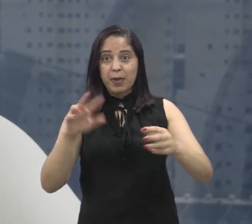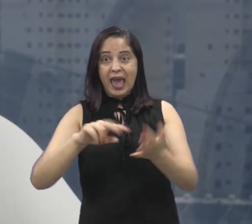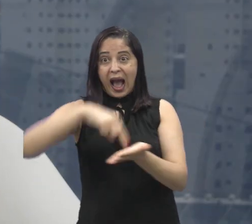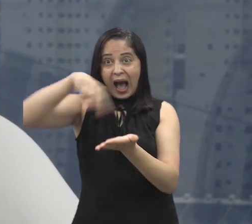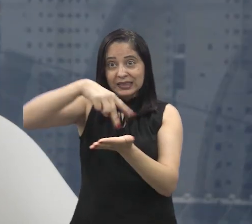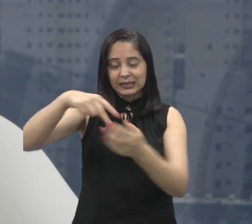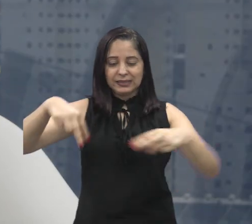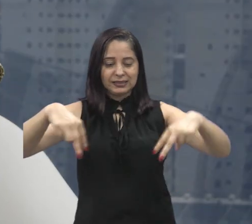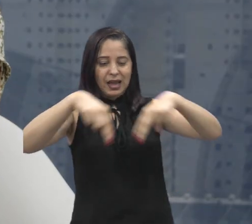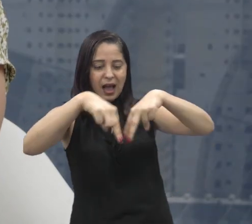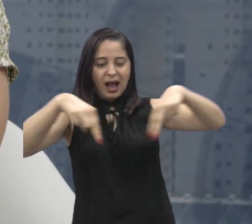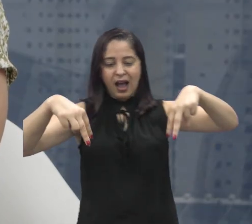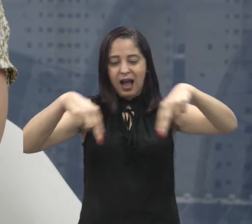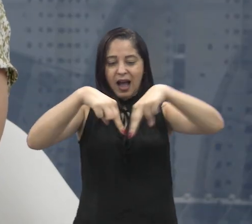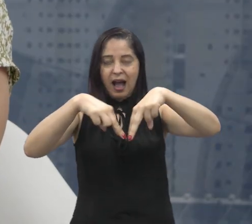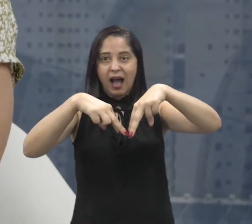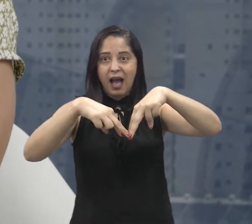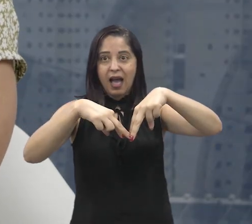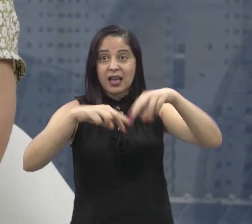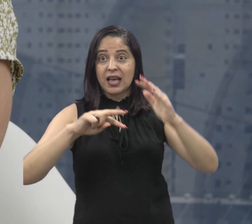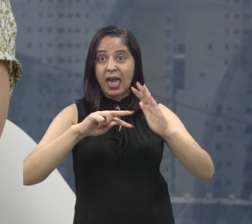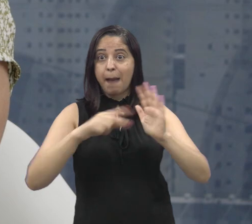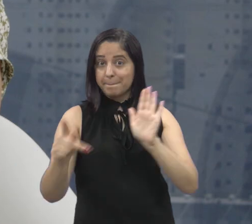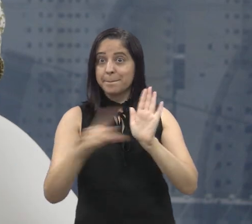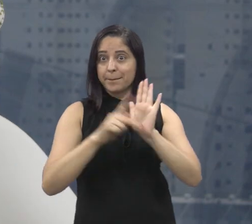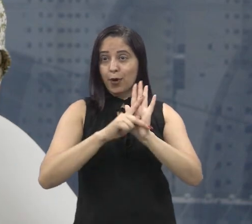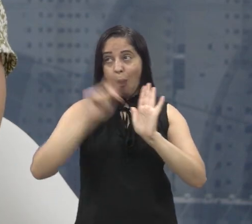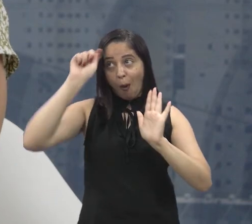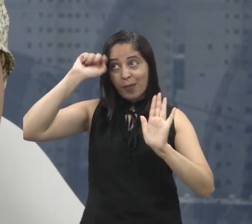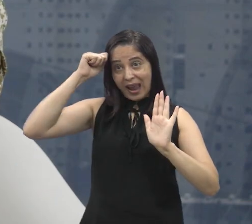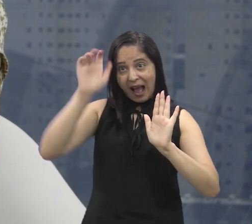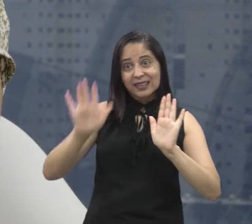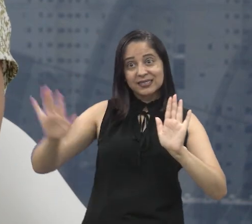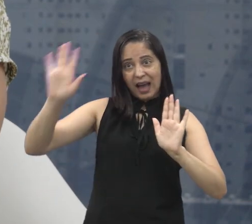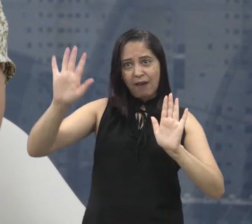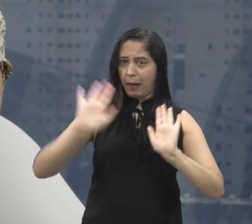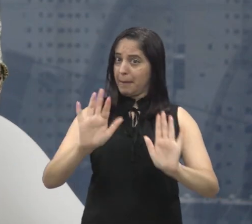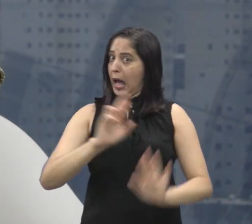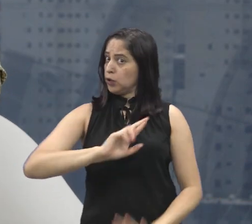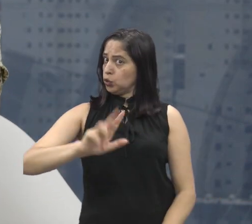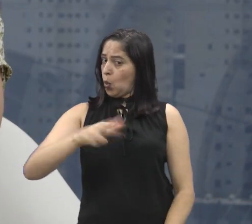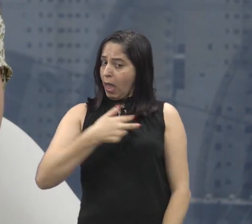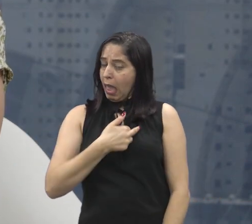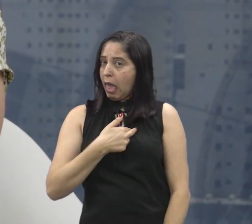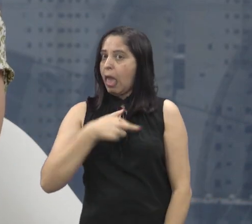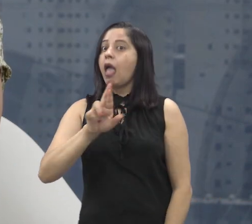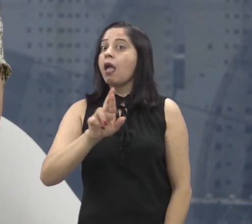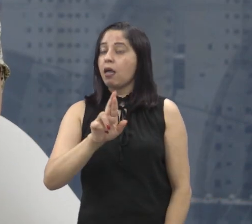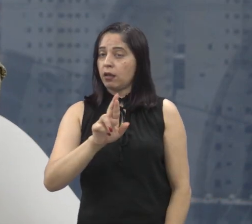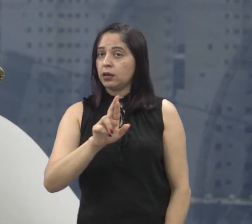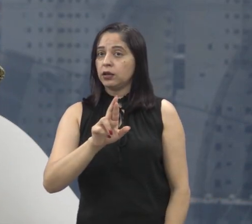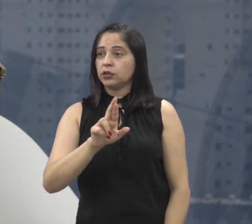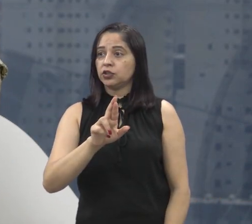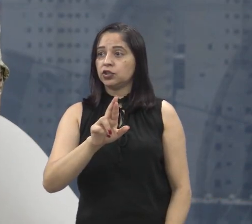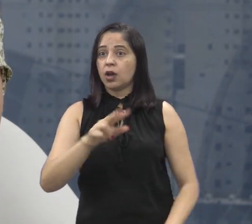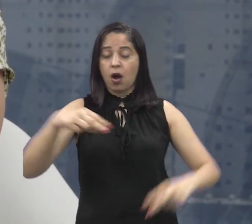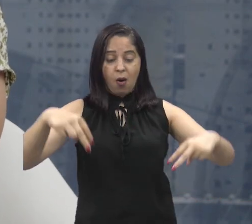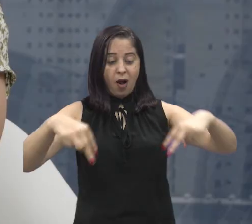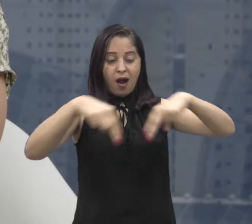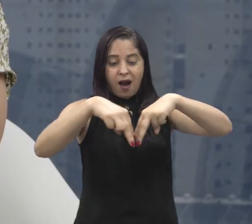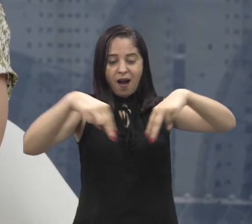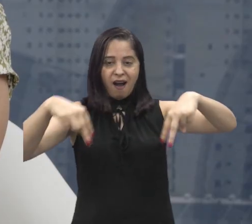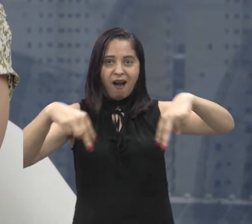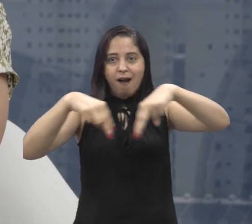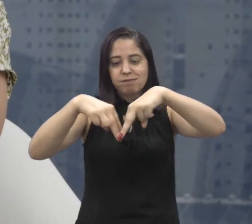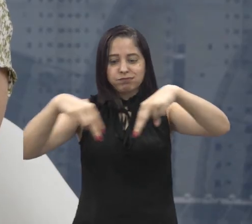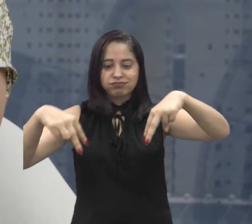exemplo, que é uma expressão africana, que não é religiosa, mas é uma expressão importante,